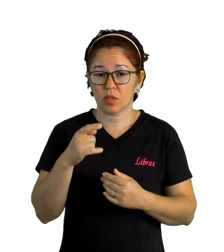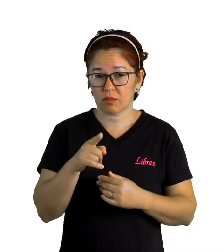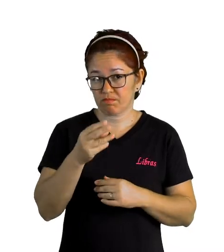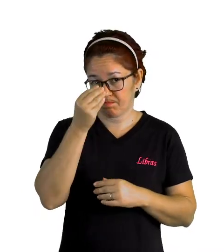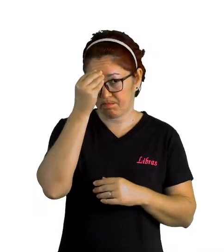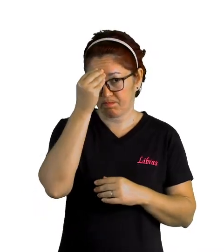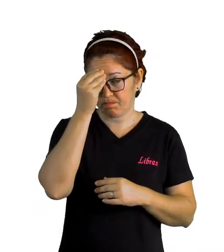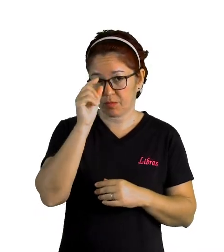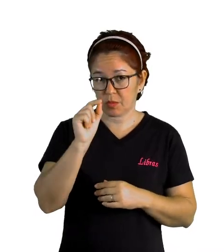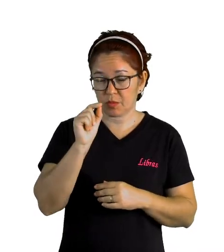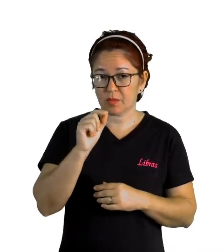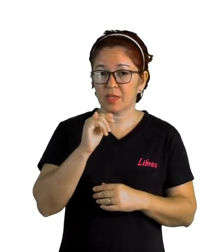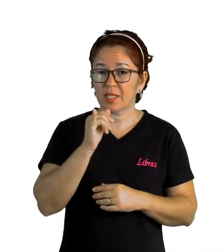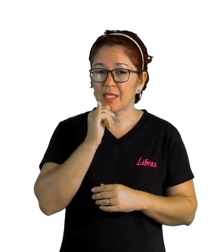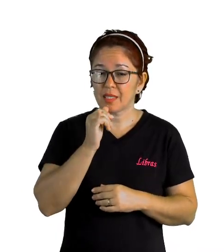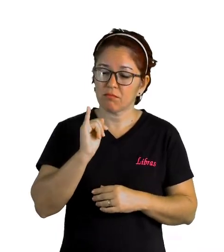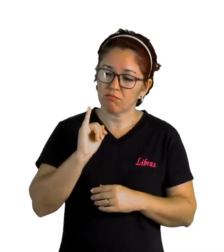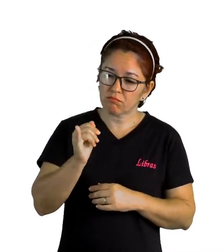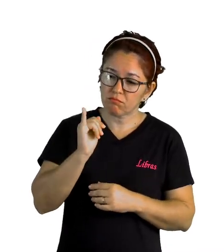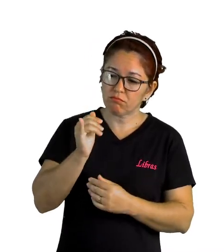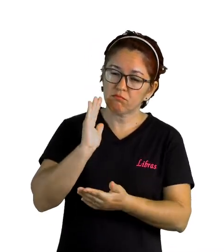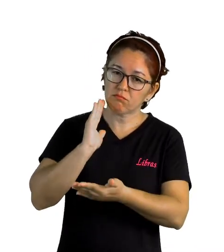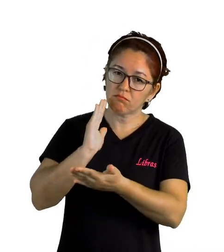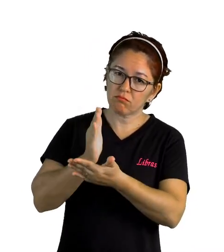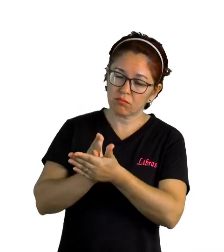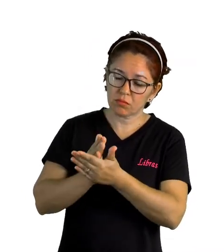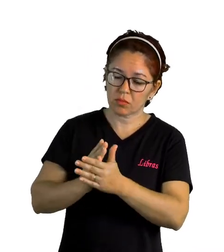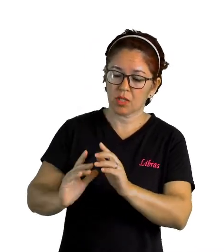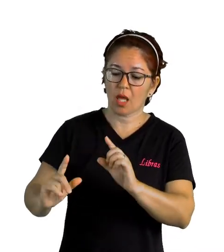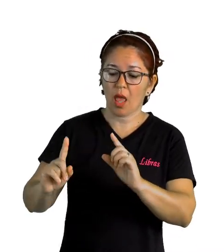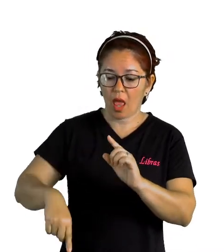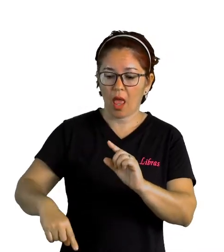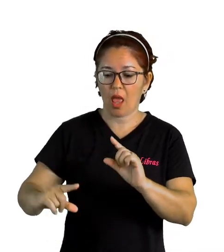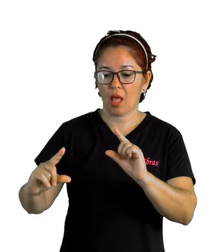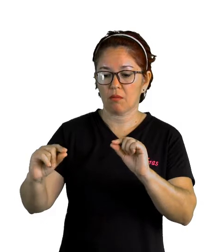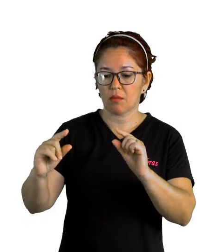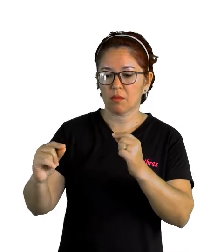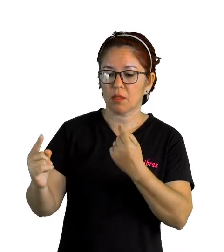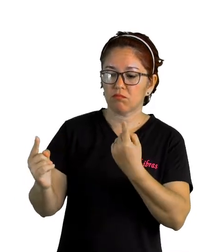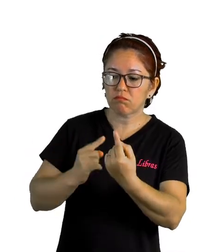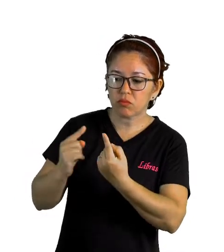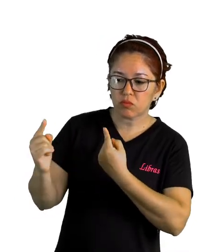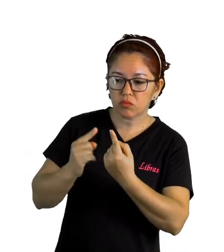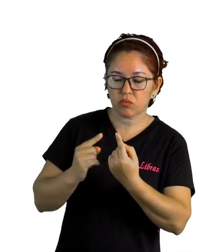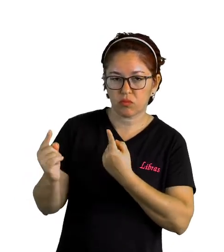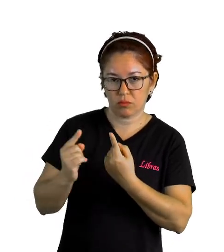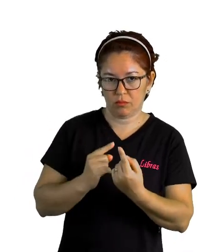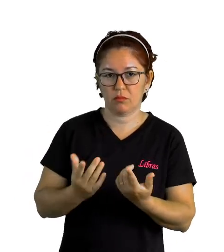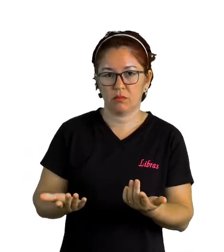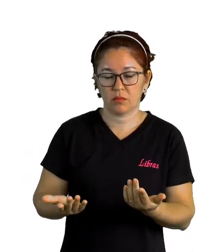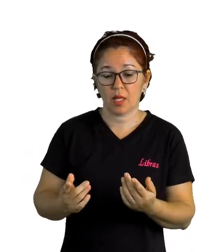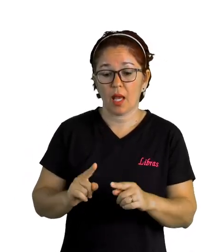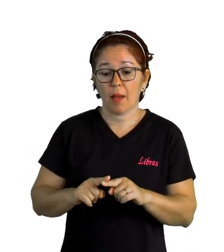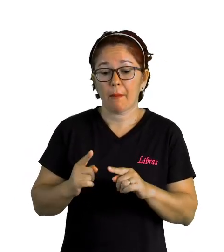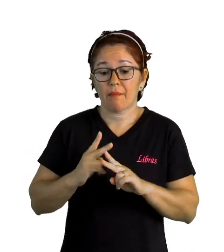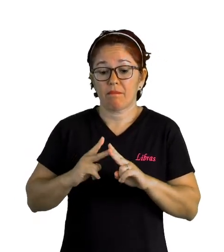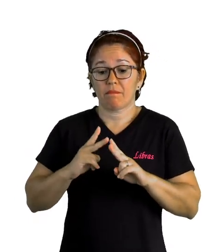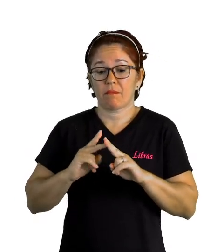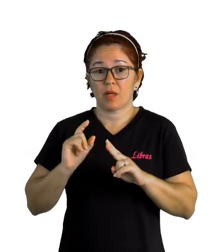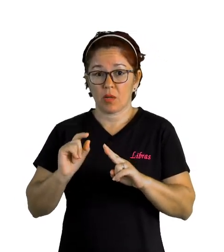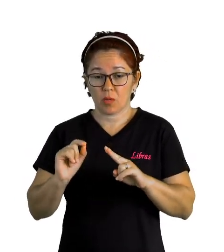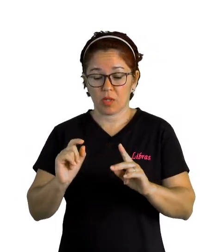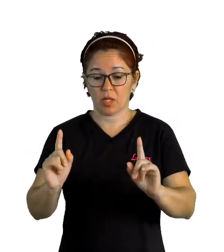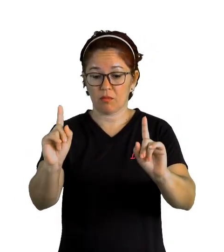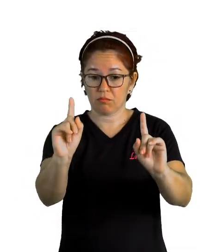discurso direto, as pessoas conversam entre si. No discurso indireto, é necessário